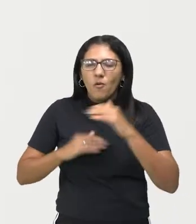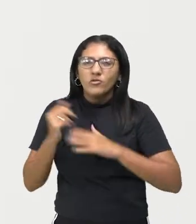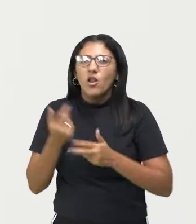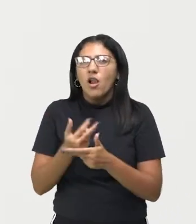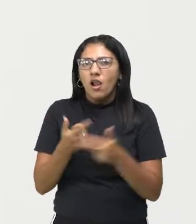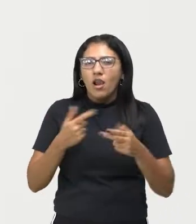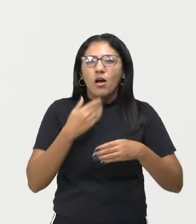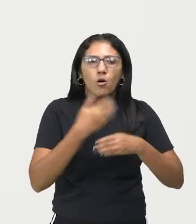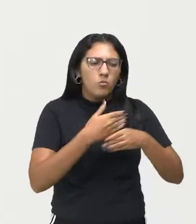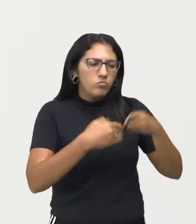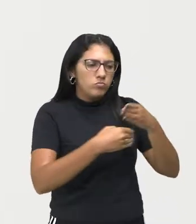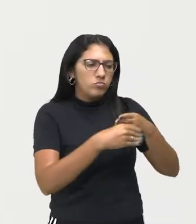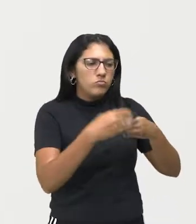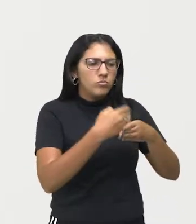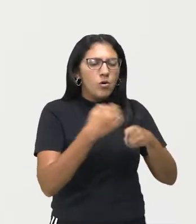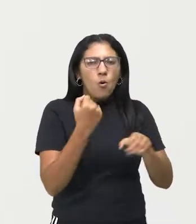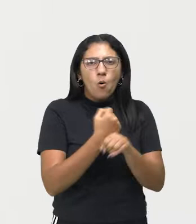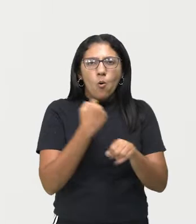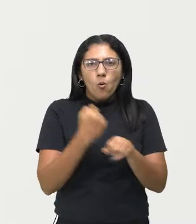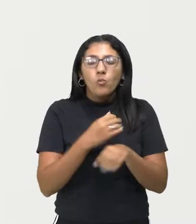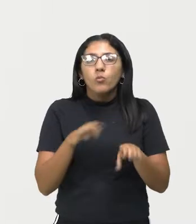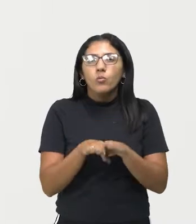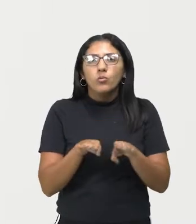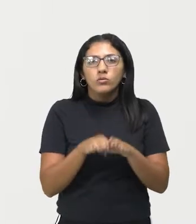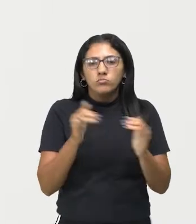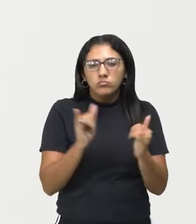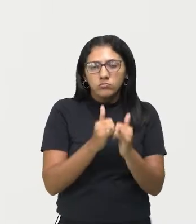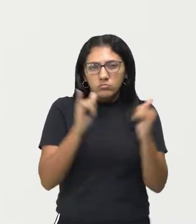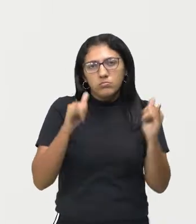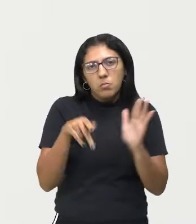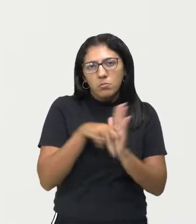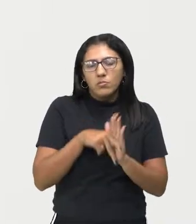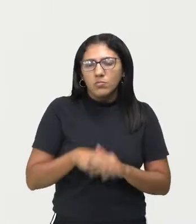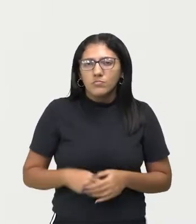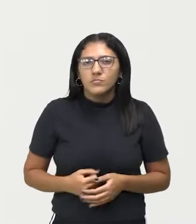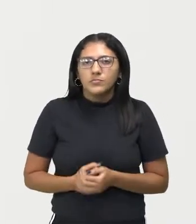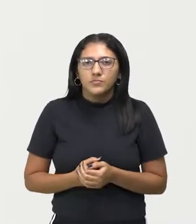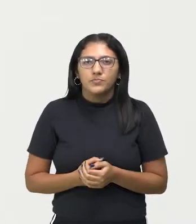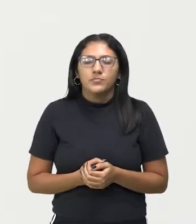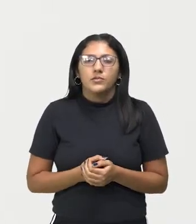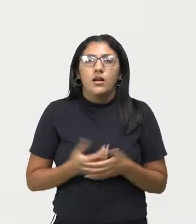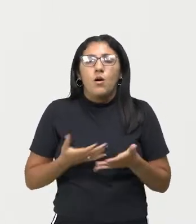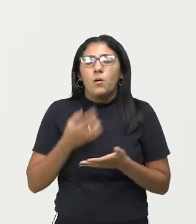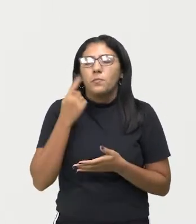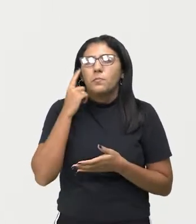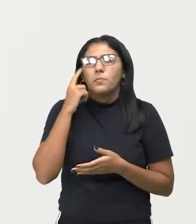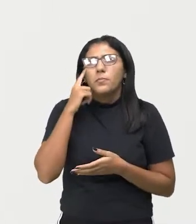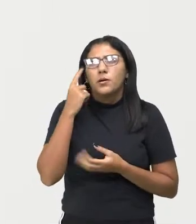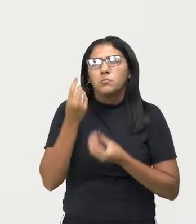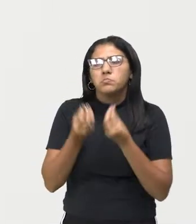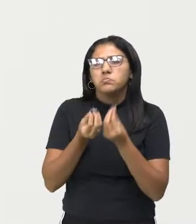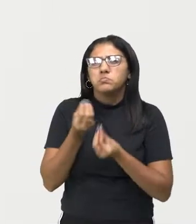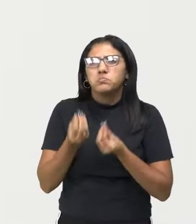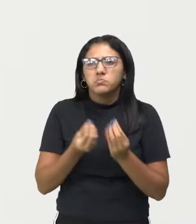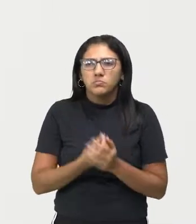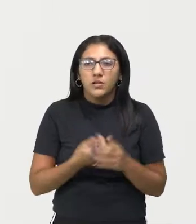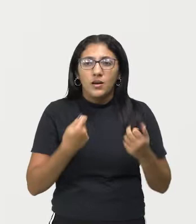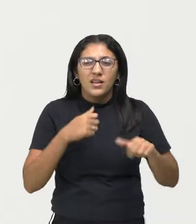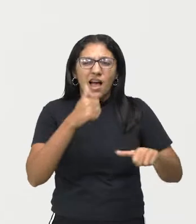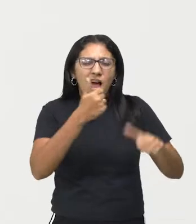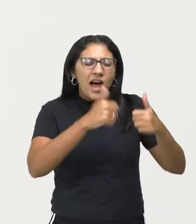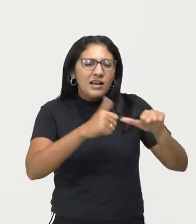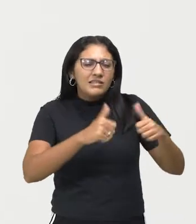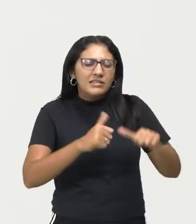das barragens e, posteriormente, das hidrelétricas. E aí, a gente entra no primeiro pensamento, analisar